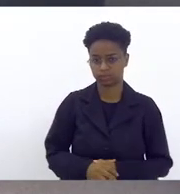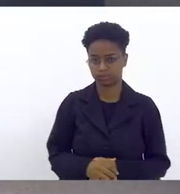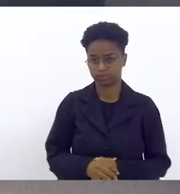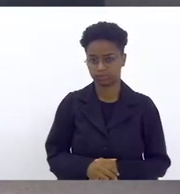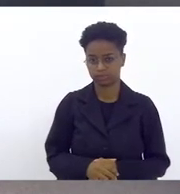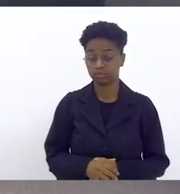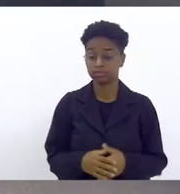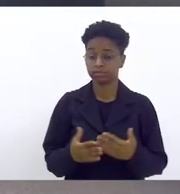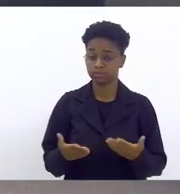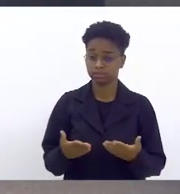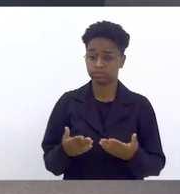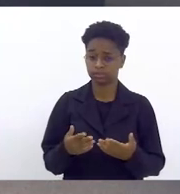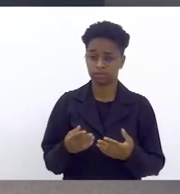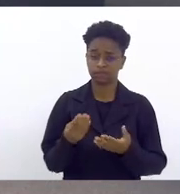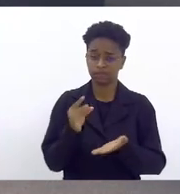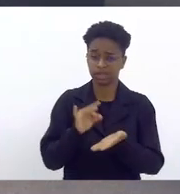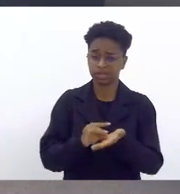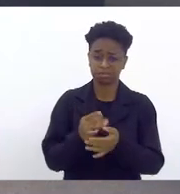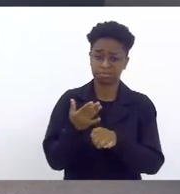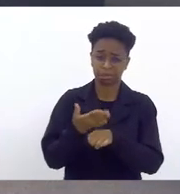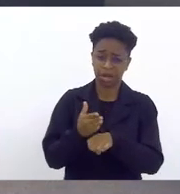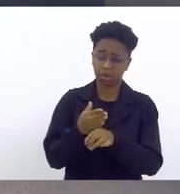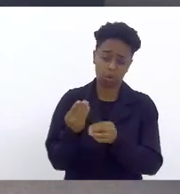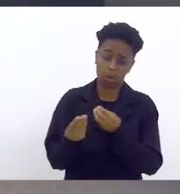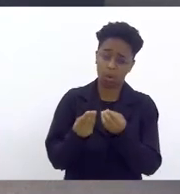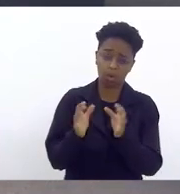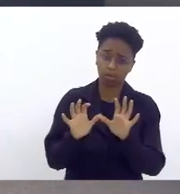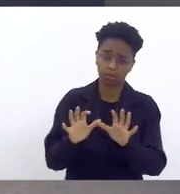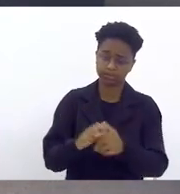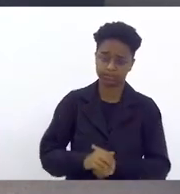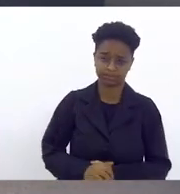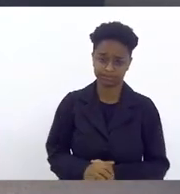em termos práticos mesmo só isso